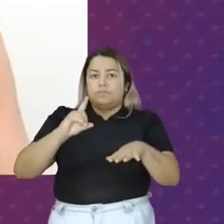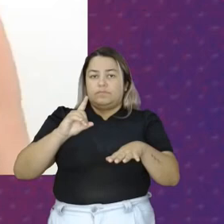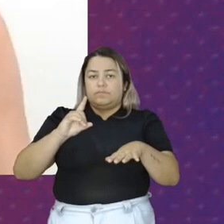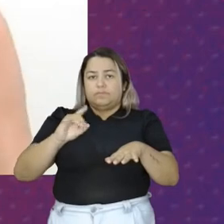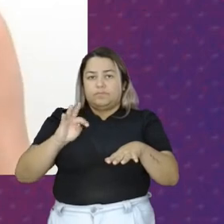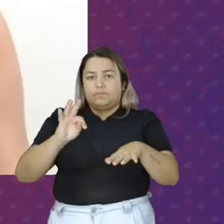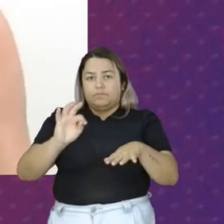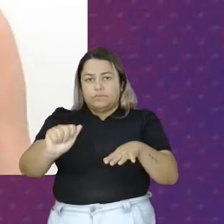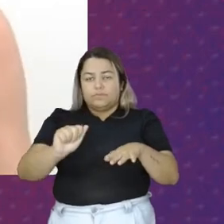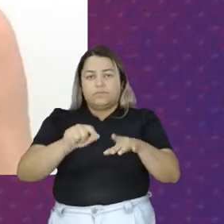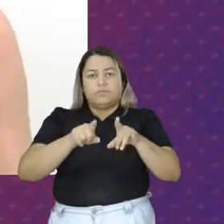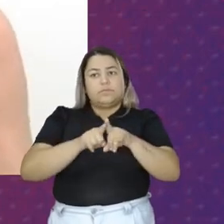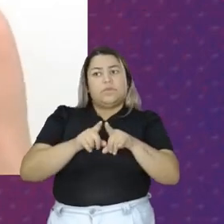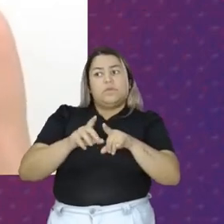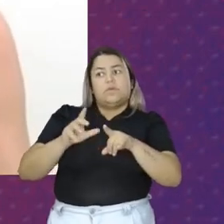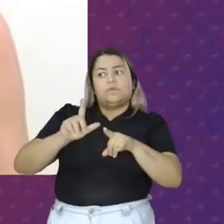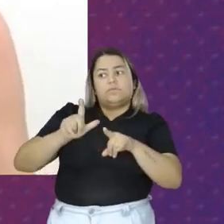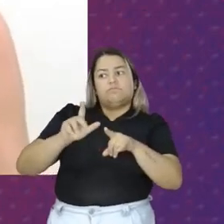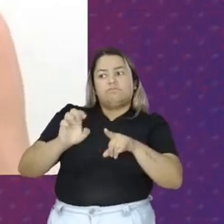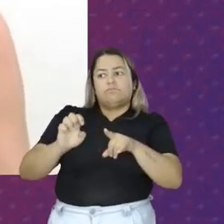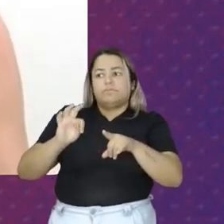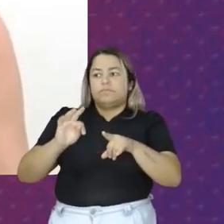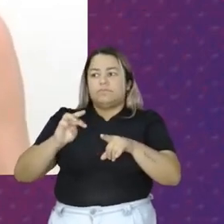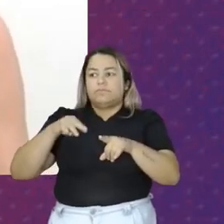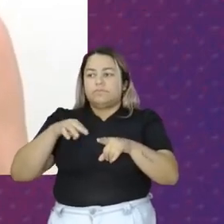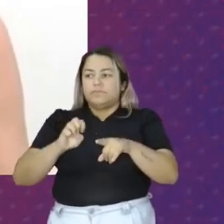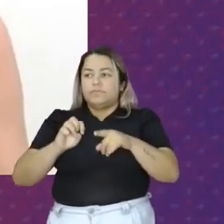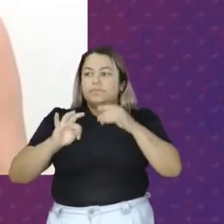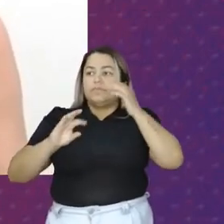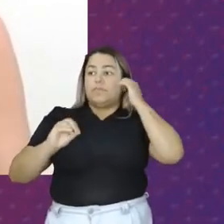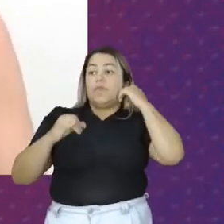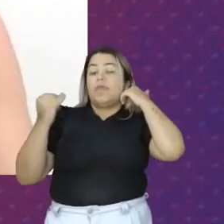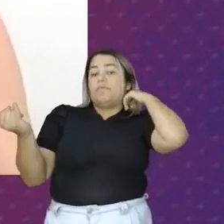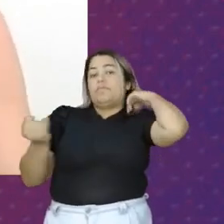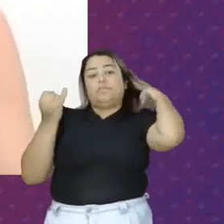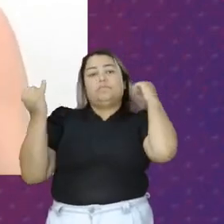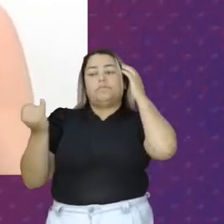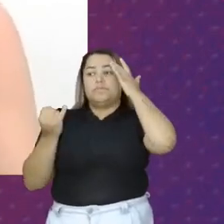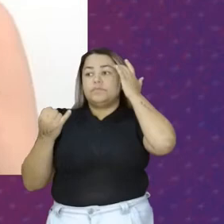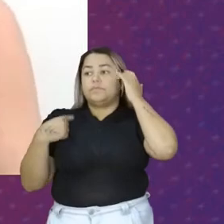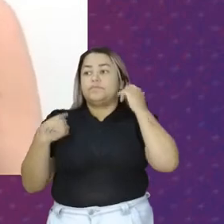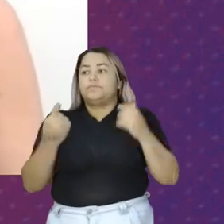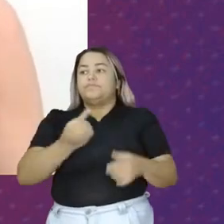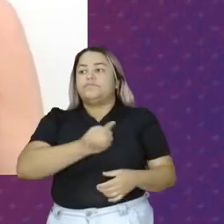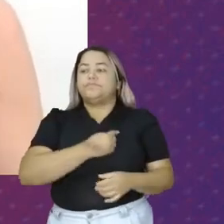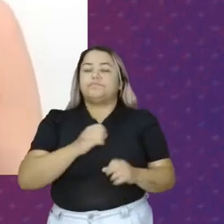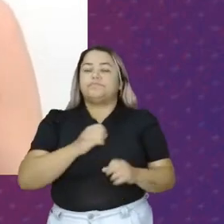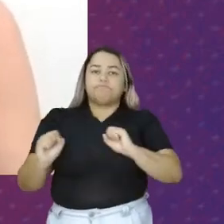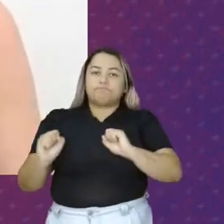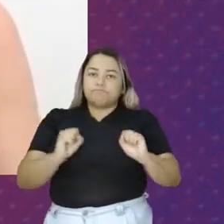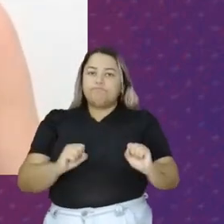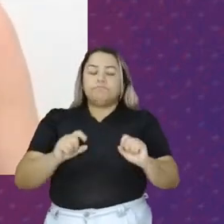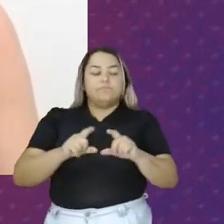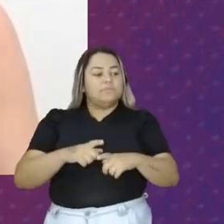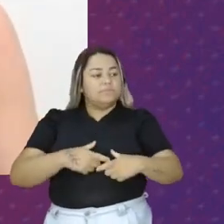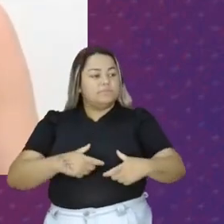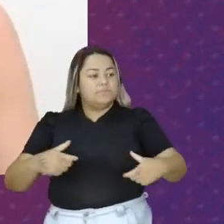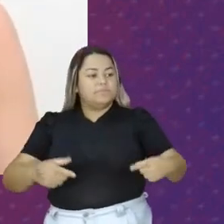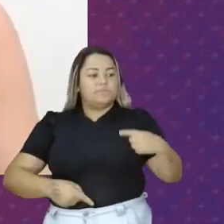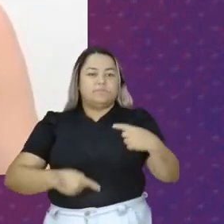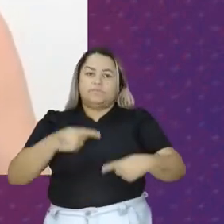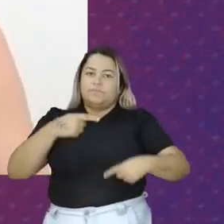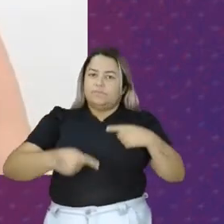esse letramento é importantíssimo para que nós possamos ampliar a participação